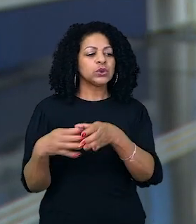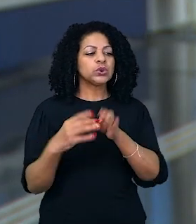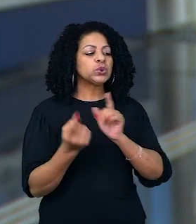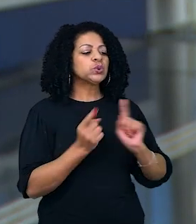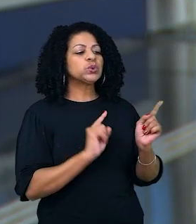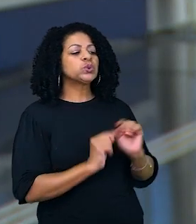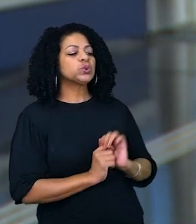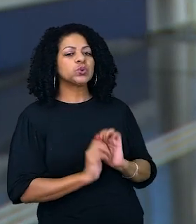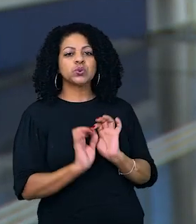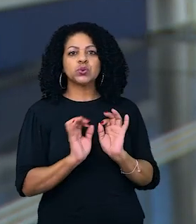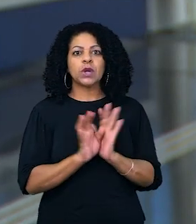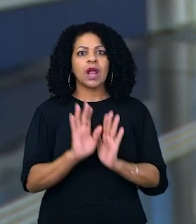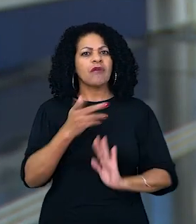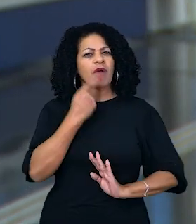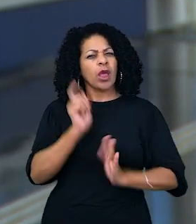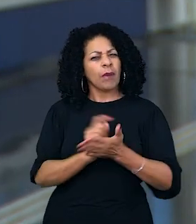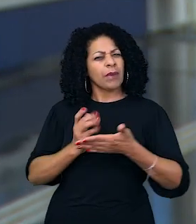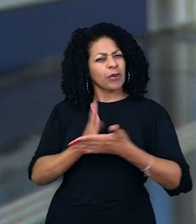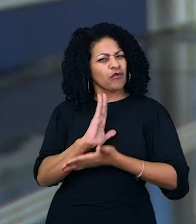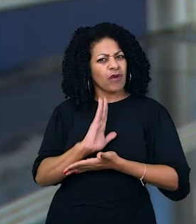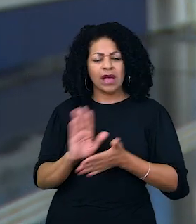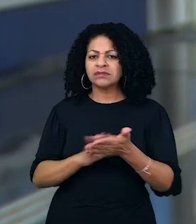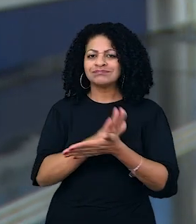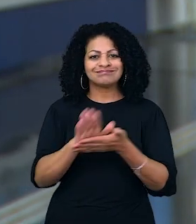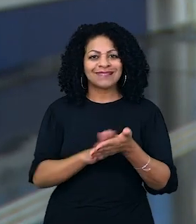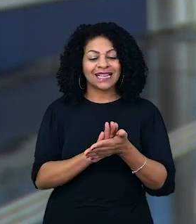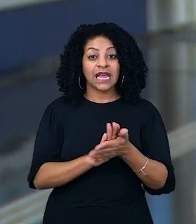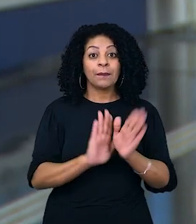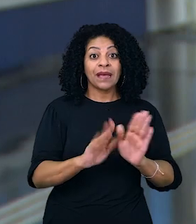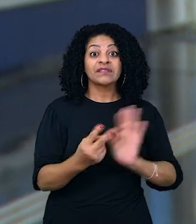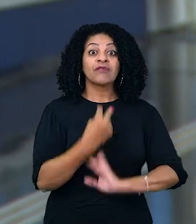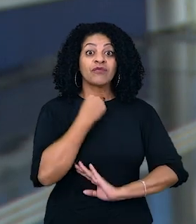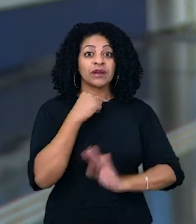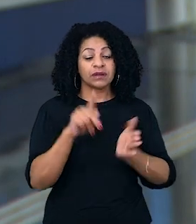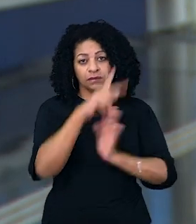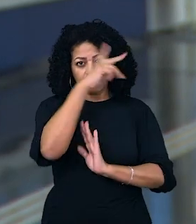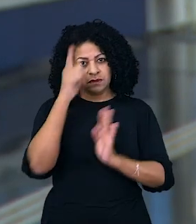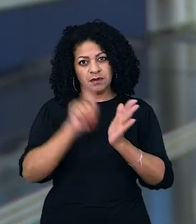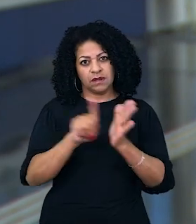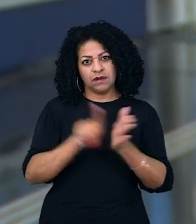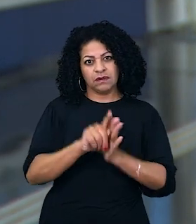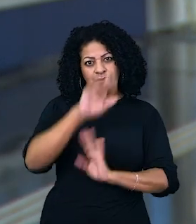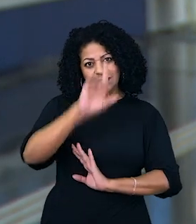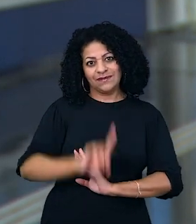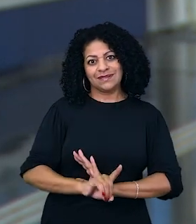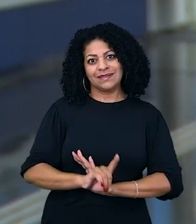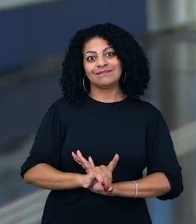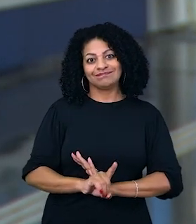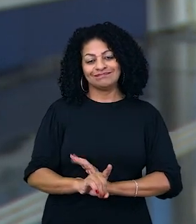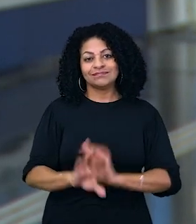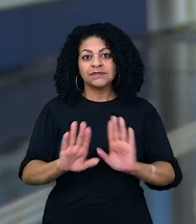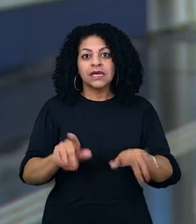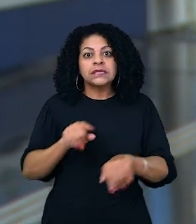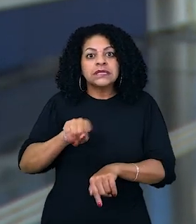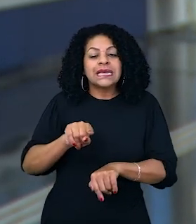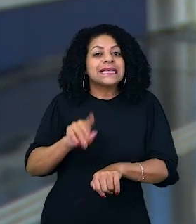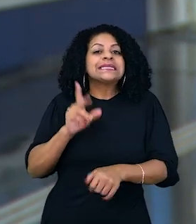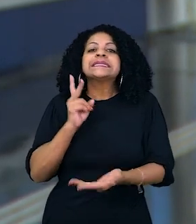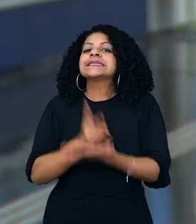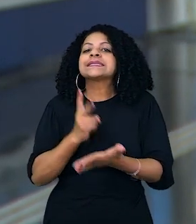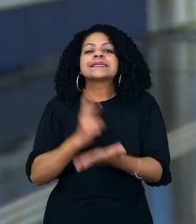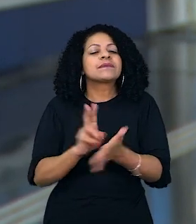que, embora tivesse sido aprovado em vaga para pessoa com deficiência, sempre foi tratado como uma pessoa